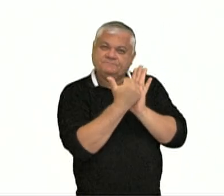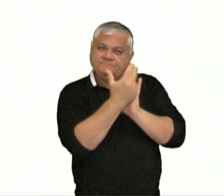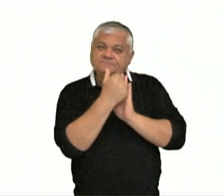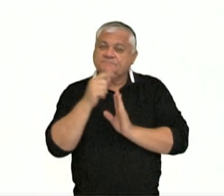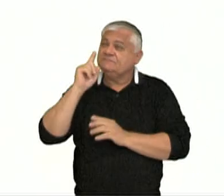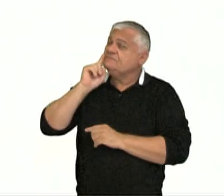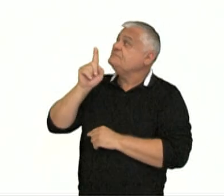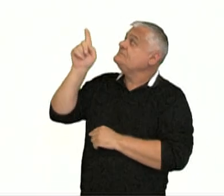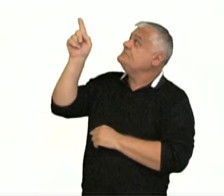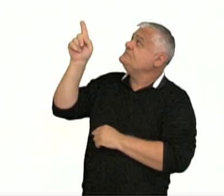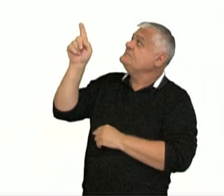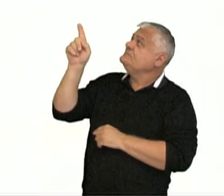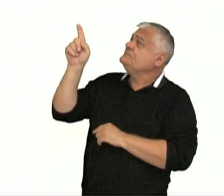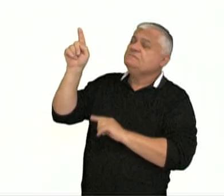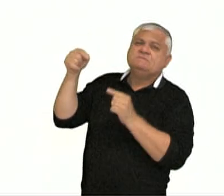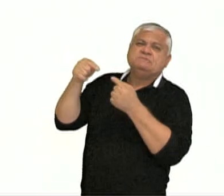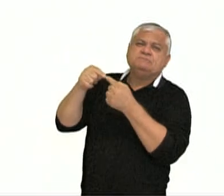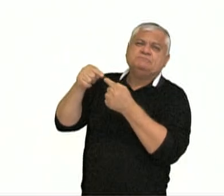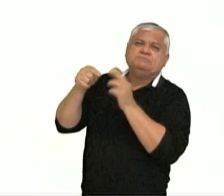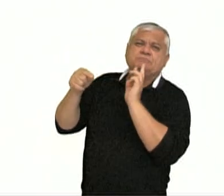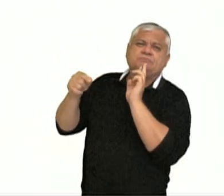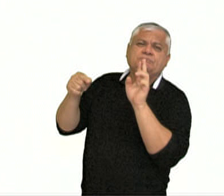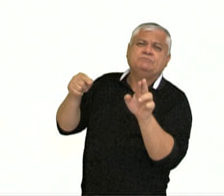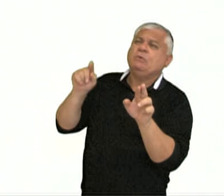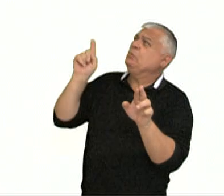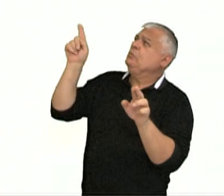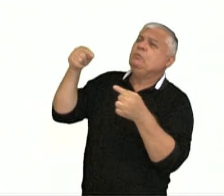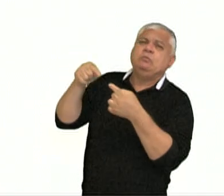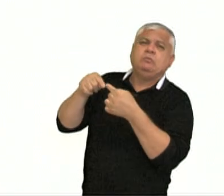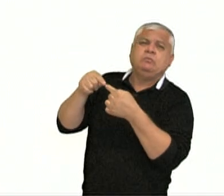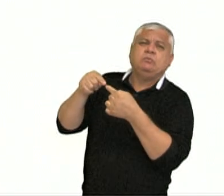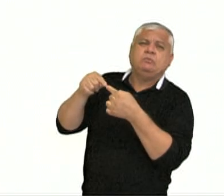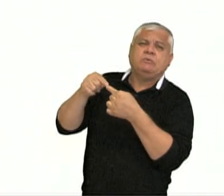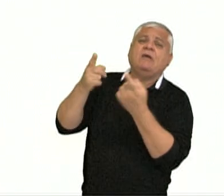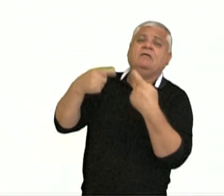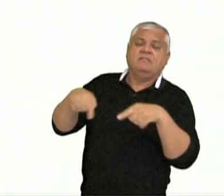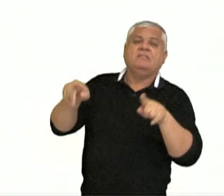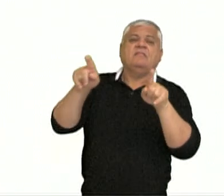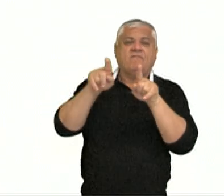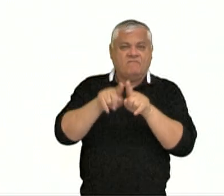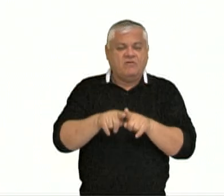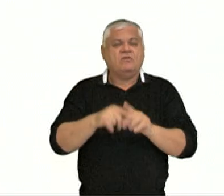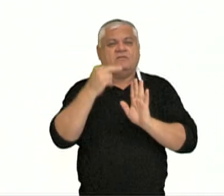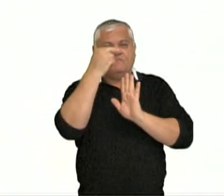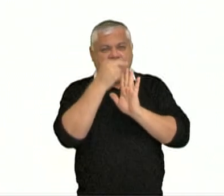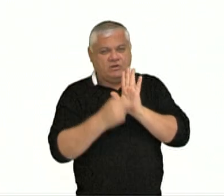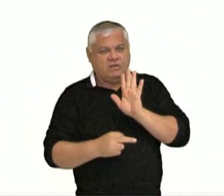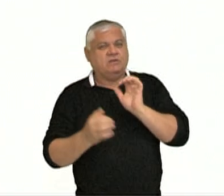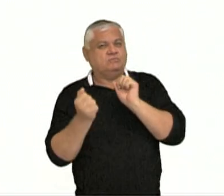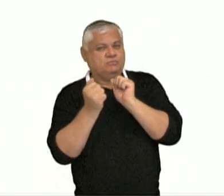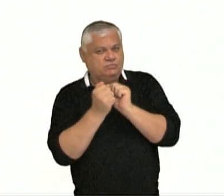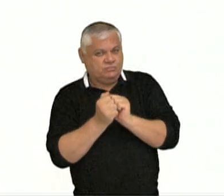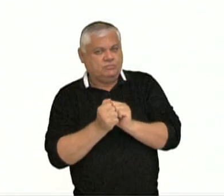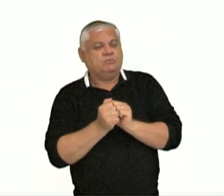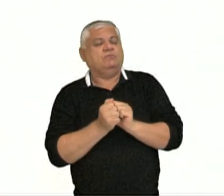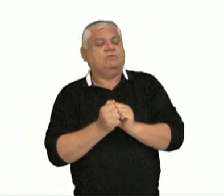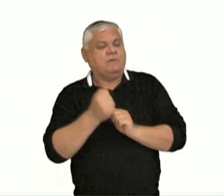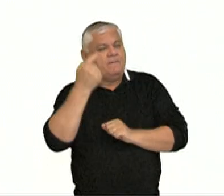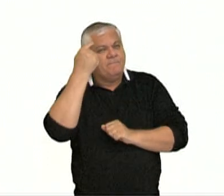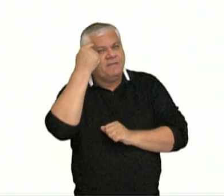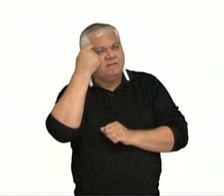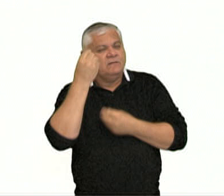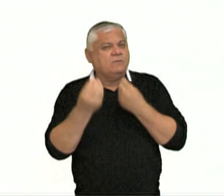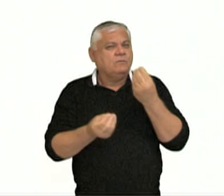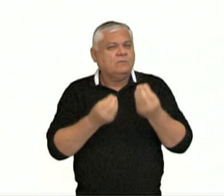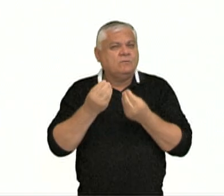vão responder o que está sendo perguntado. E aí, na volta, a professora faz a leitura com vocês e pensamos ali como